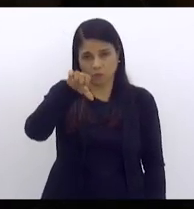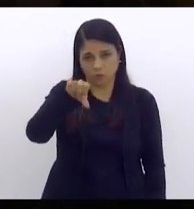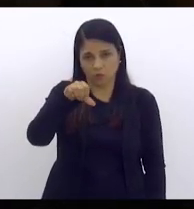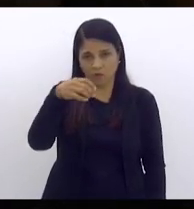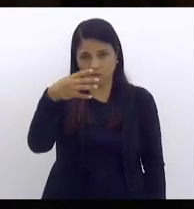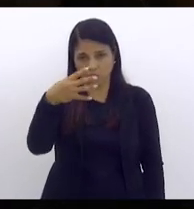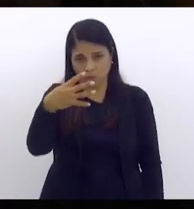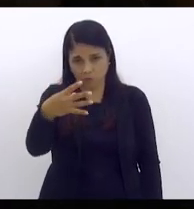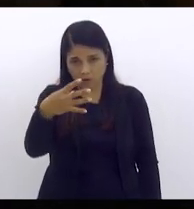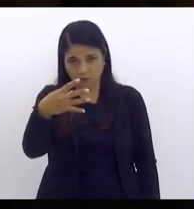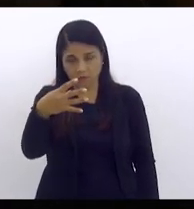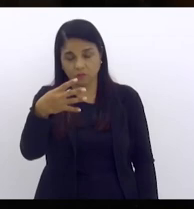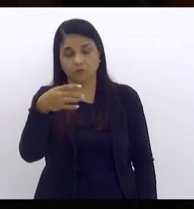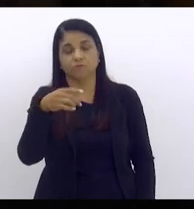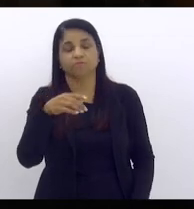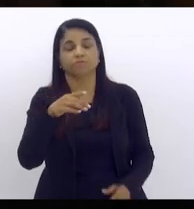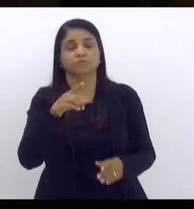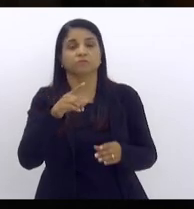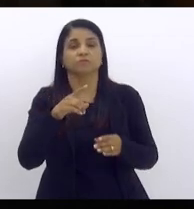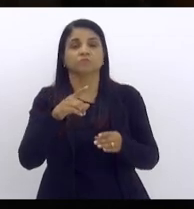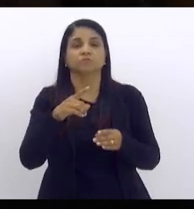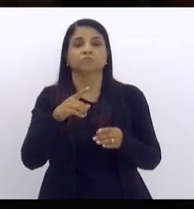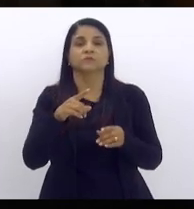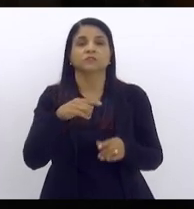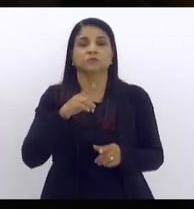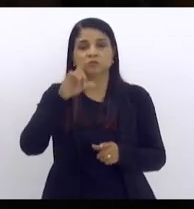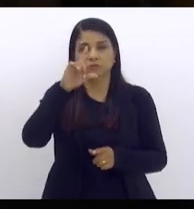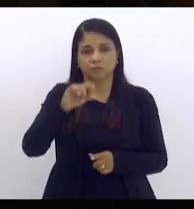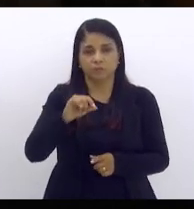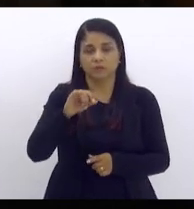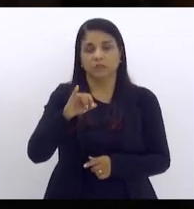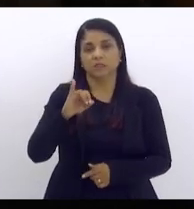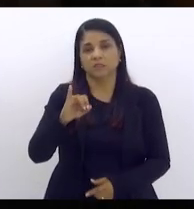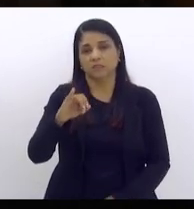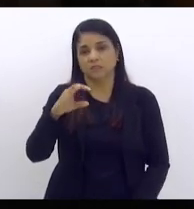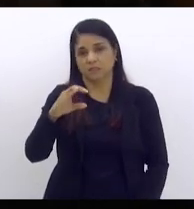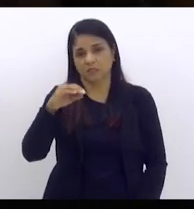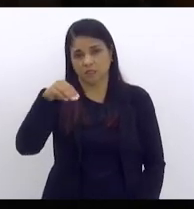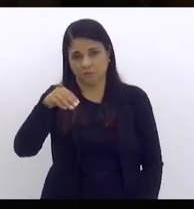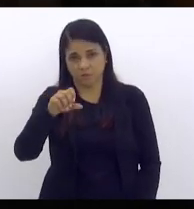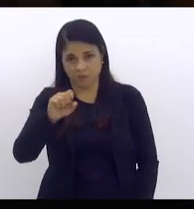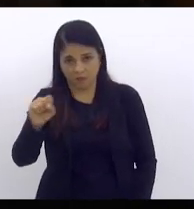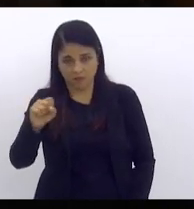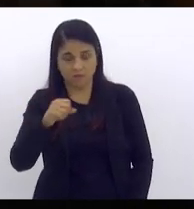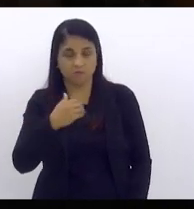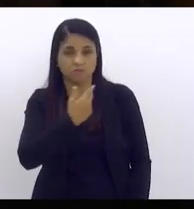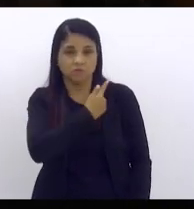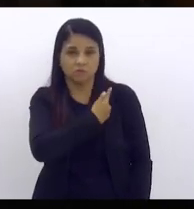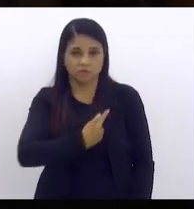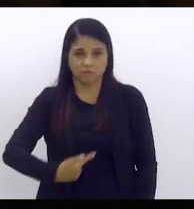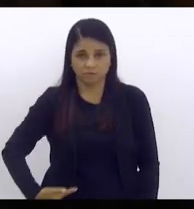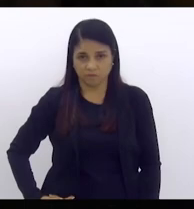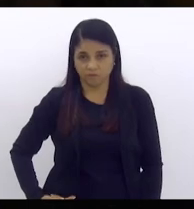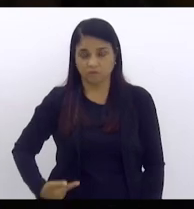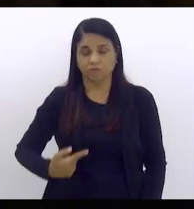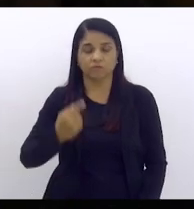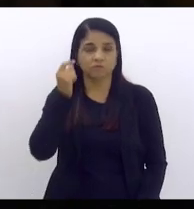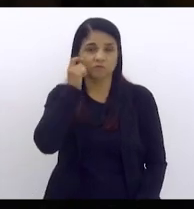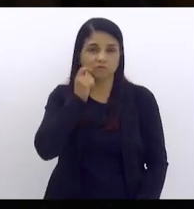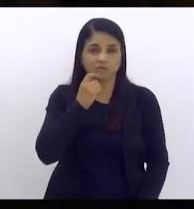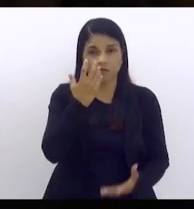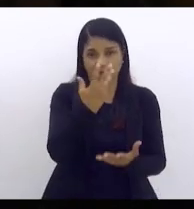de alíquota de ICMS, em que o governador Cláudio Castro aderiu por decreto de